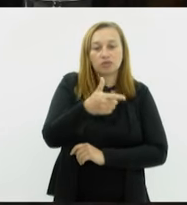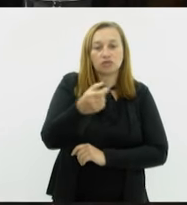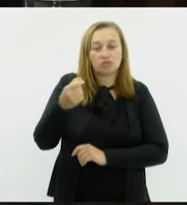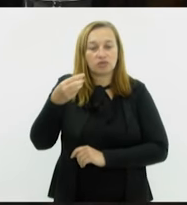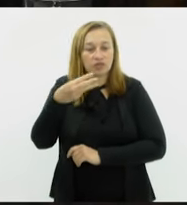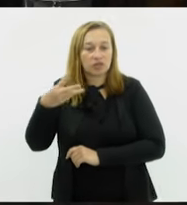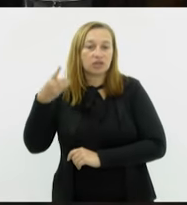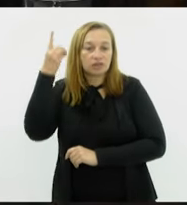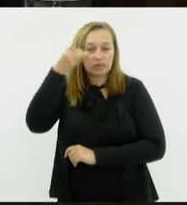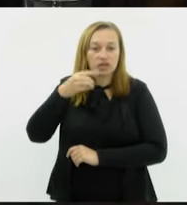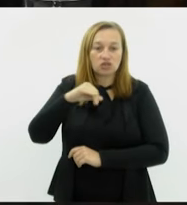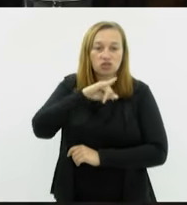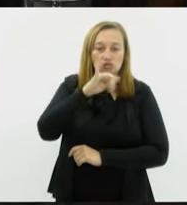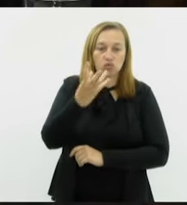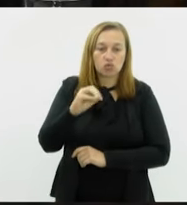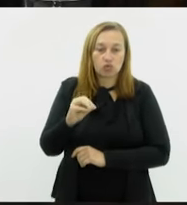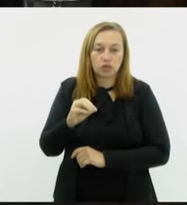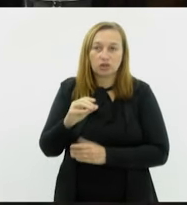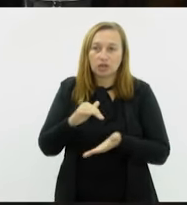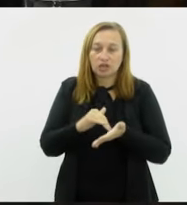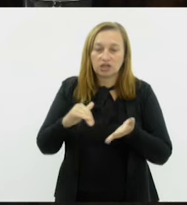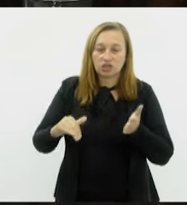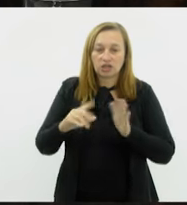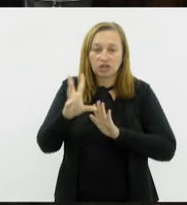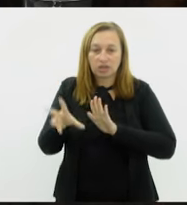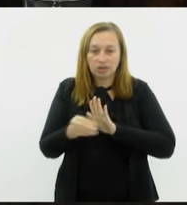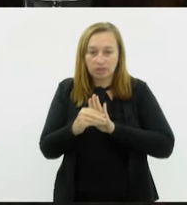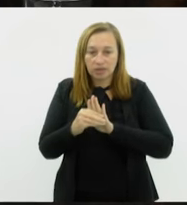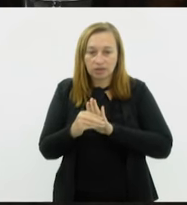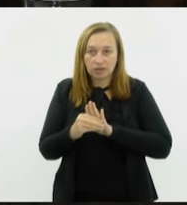Júlio Rocha, retirada a emenda